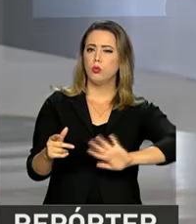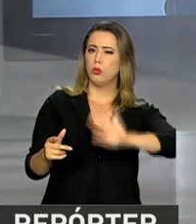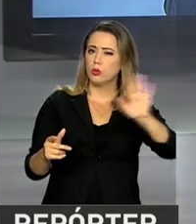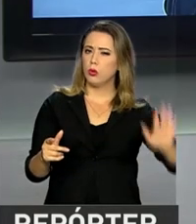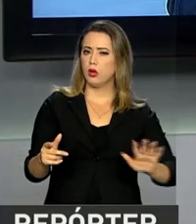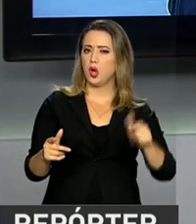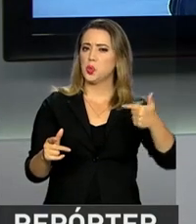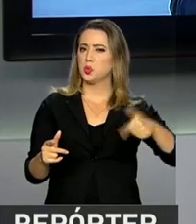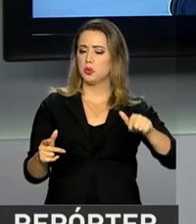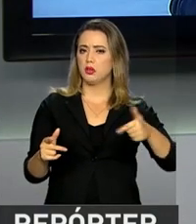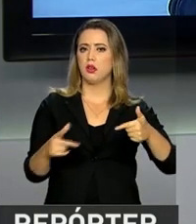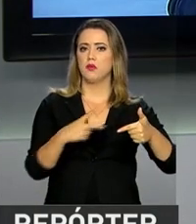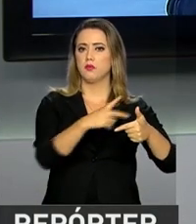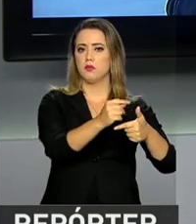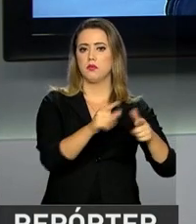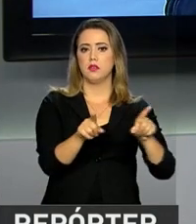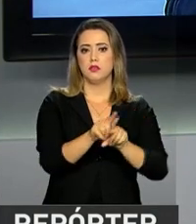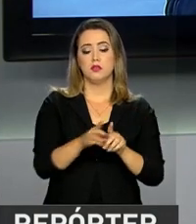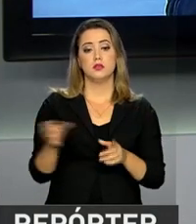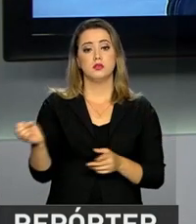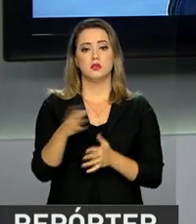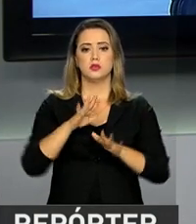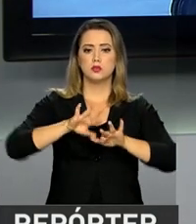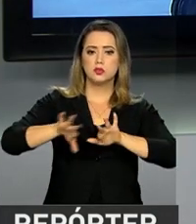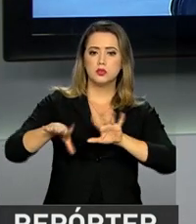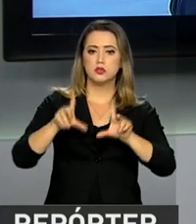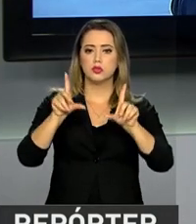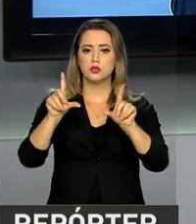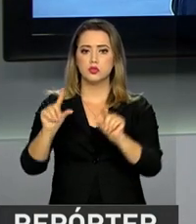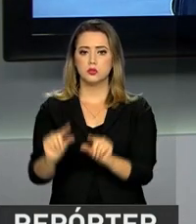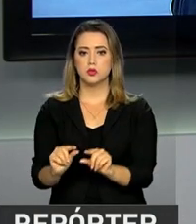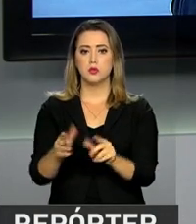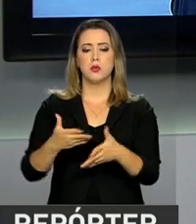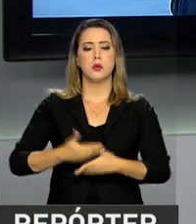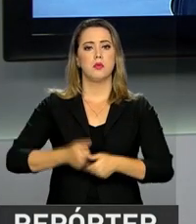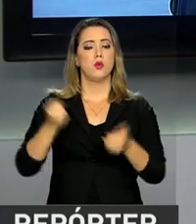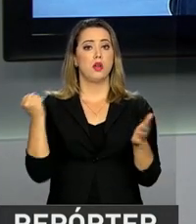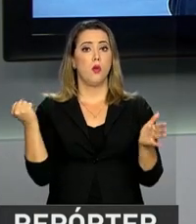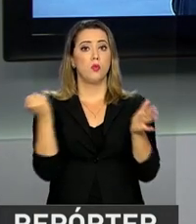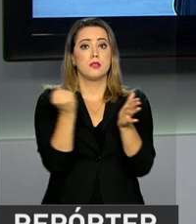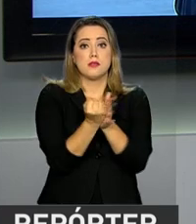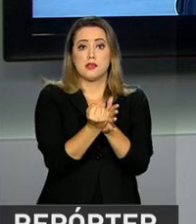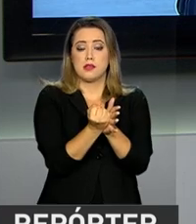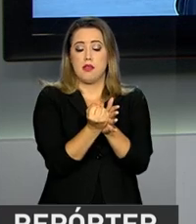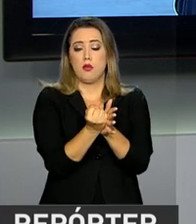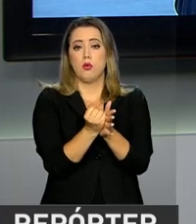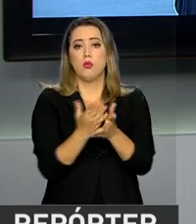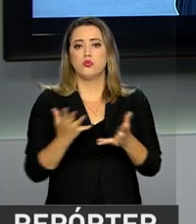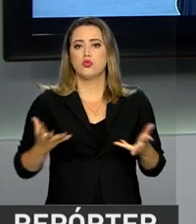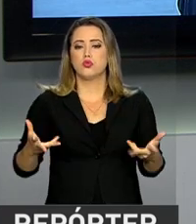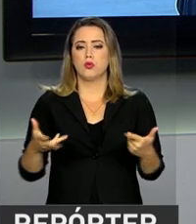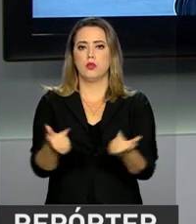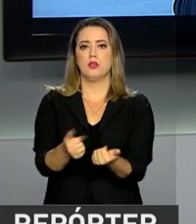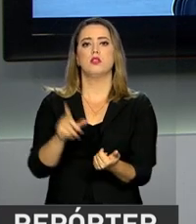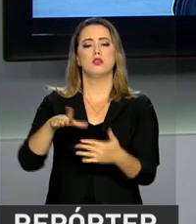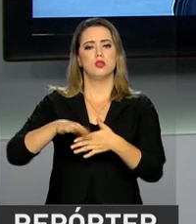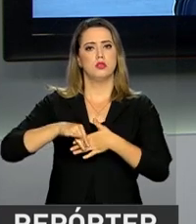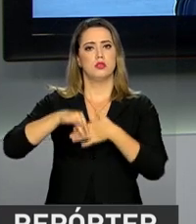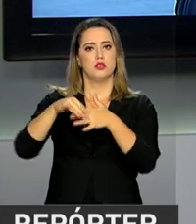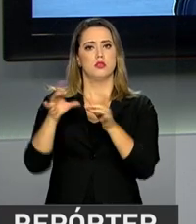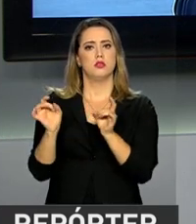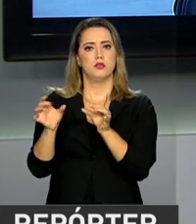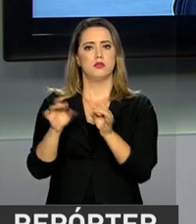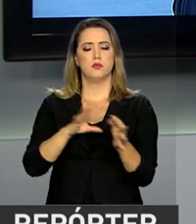roberto obter mais um selo de qualidade para a nossa carne que já é uma das líderes em exportação eu volto com você